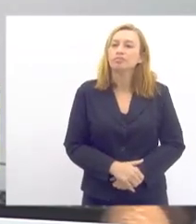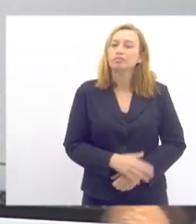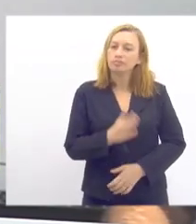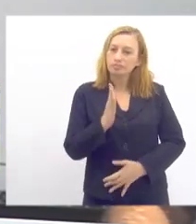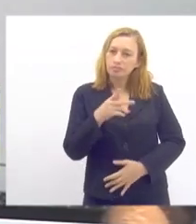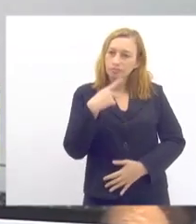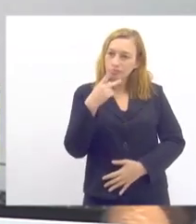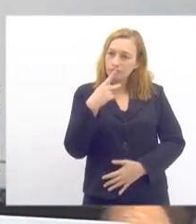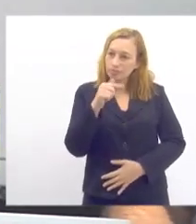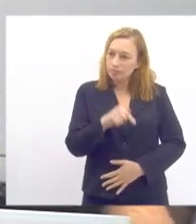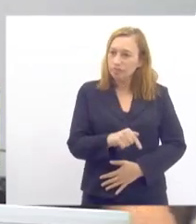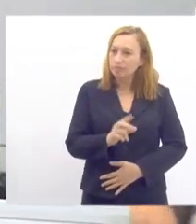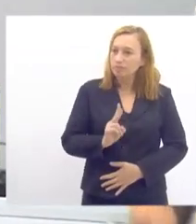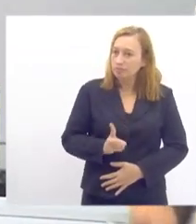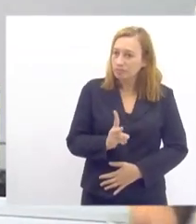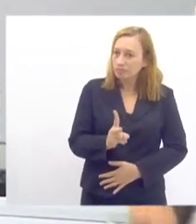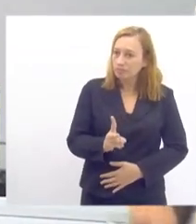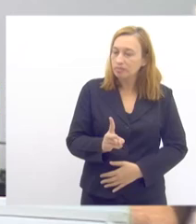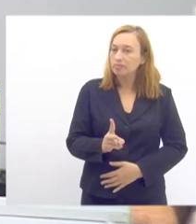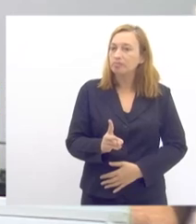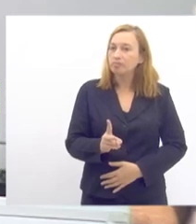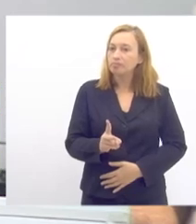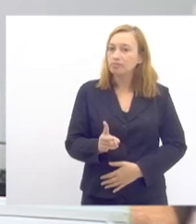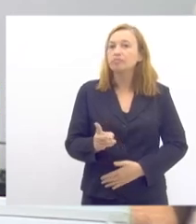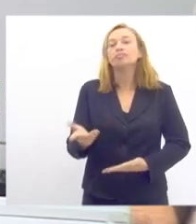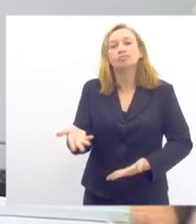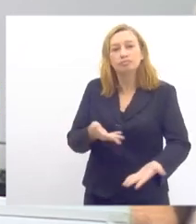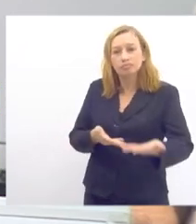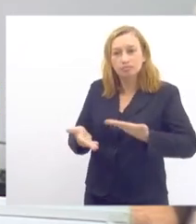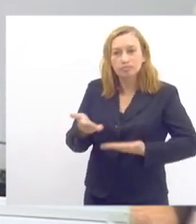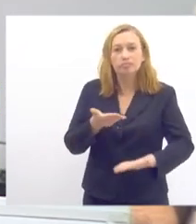adiantei aqui, sempre estaremos dispostos ao diálogo,